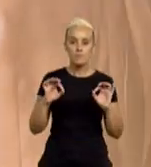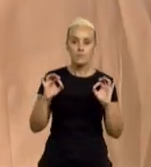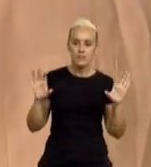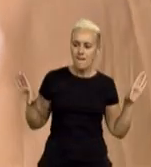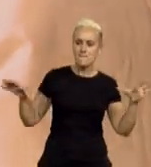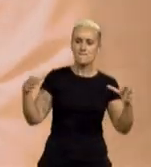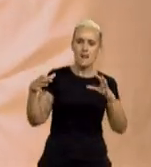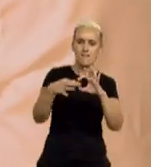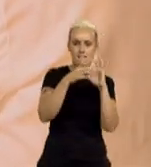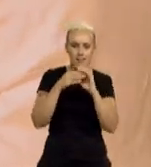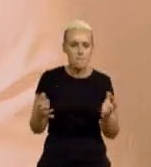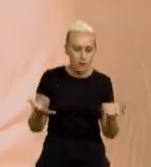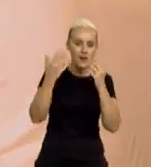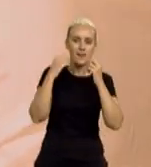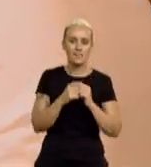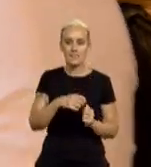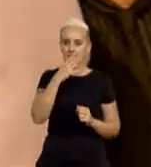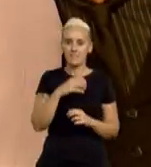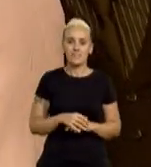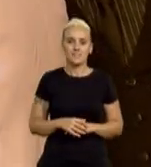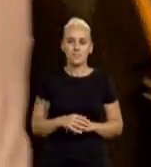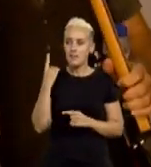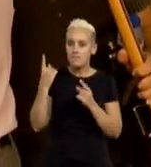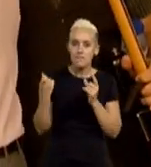Todos juntos, vá, já desiste.